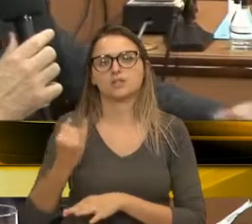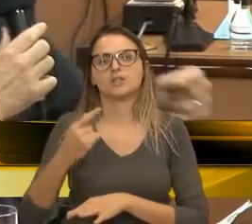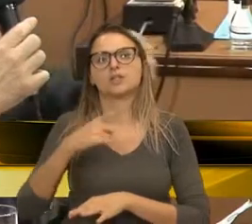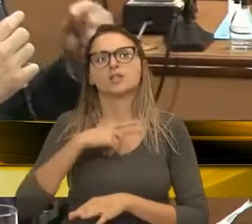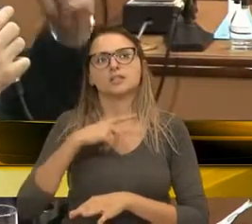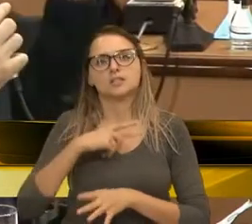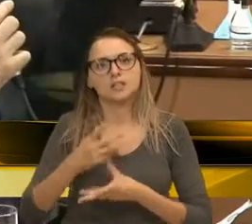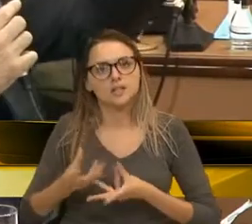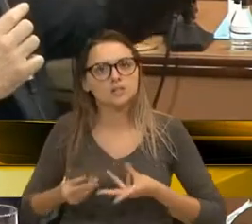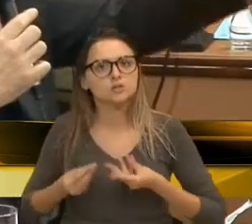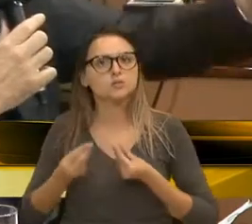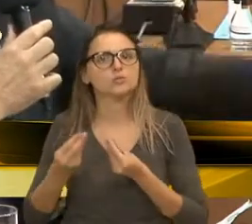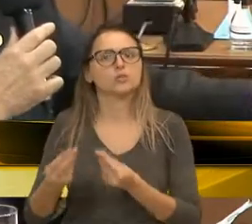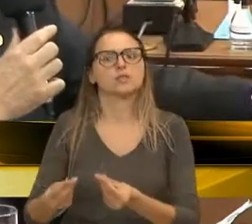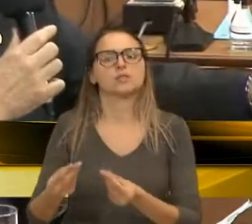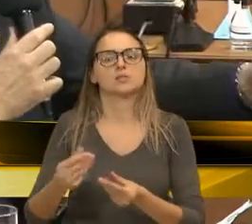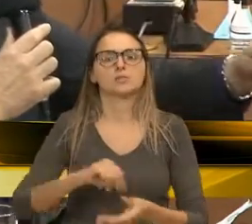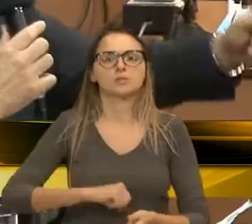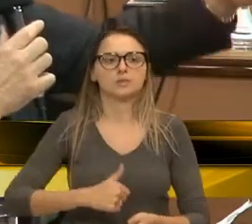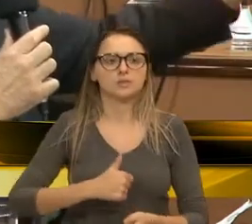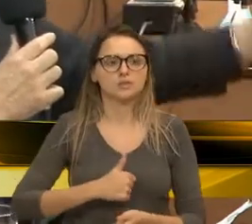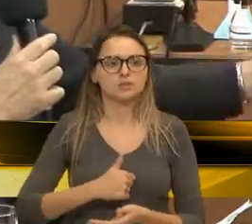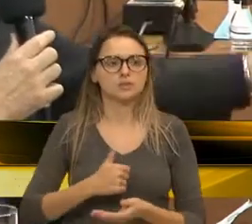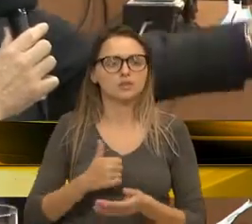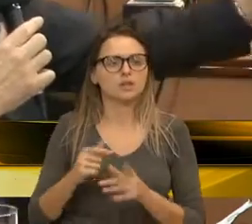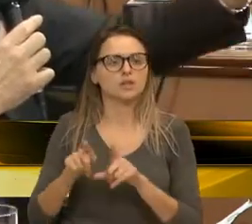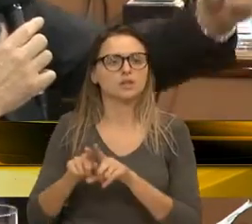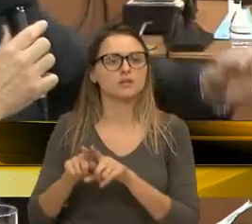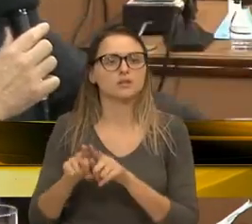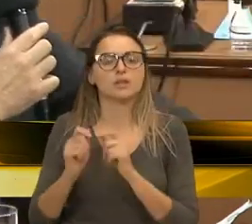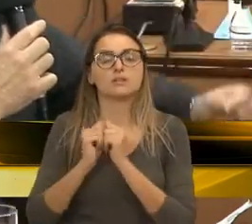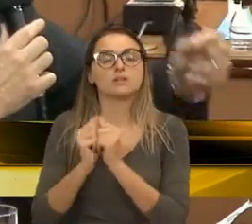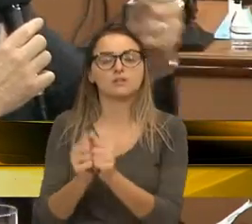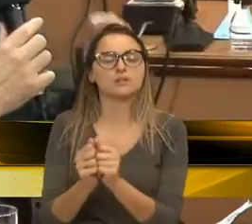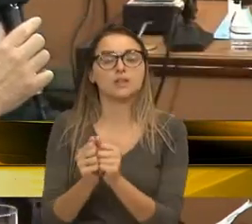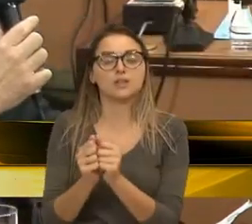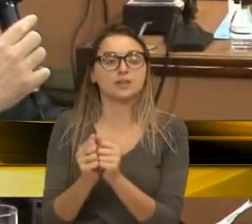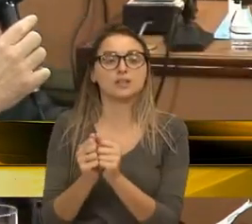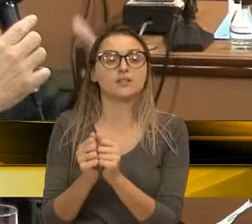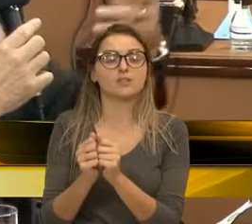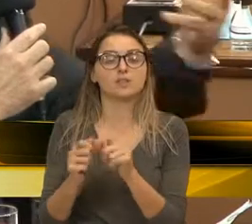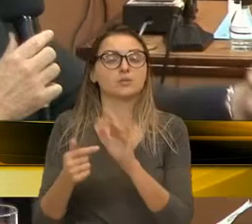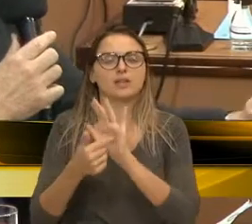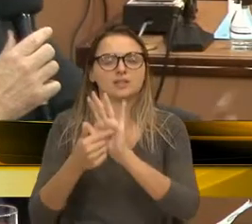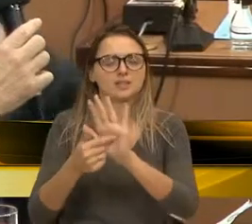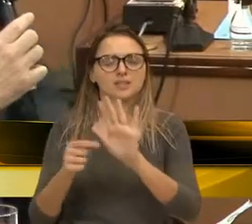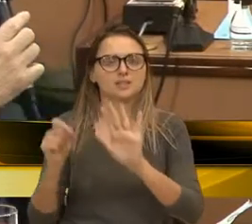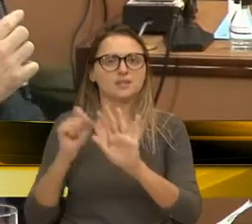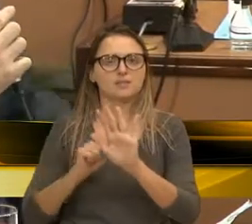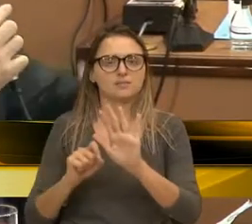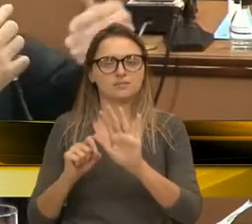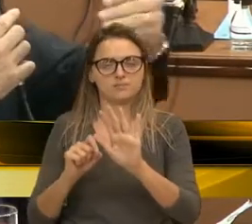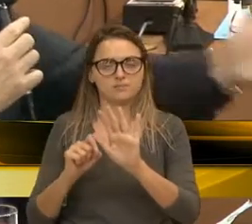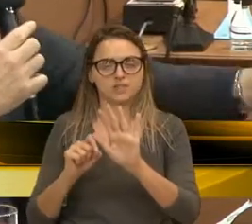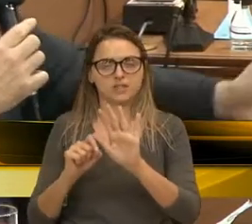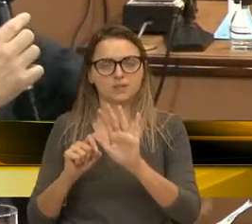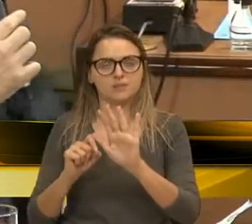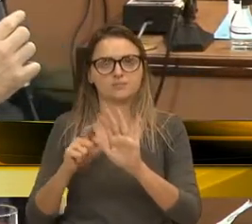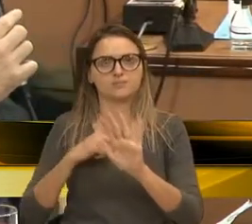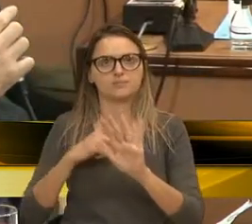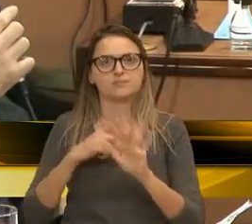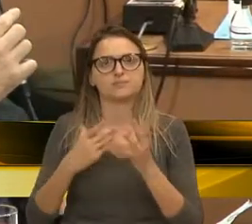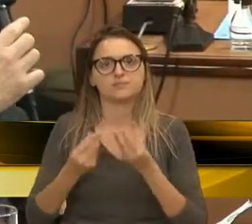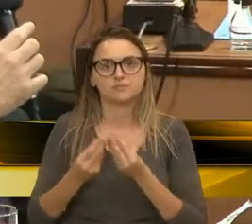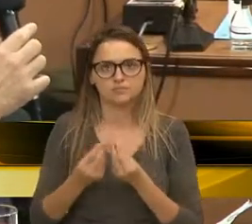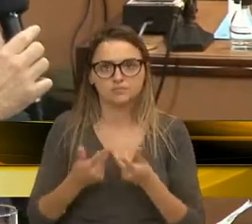disposição neste ato de solidariedade, doando órgãos, medula óssea e sangue, que muitas vezes, em muitas